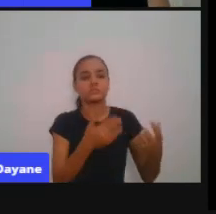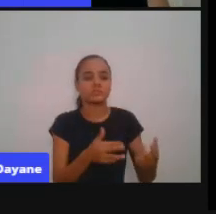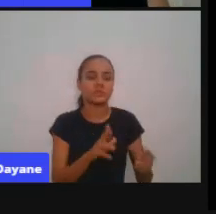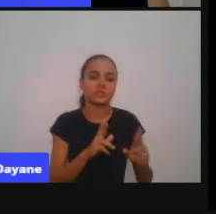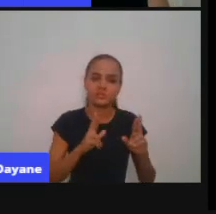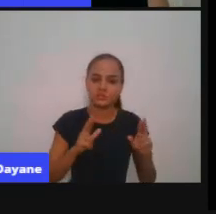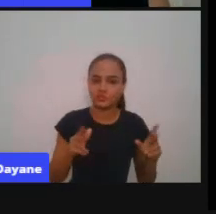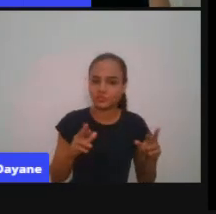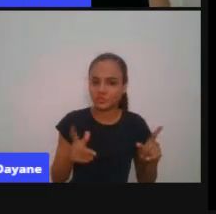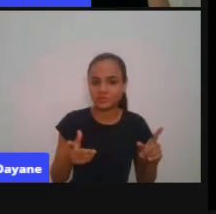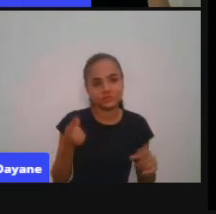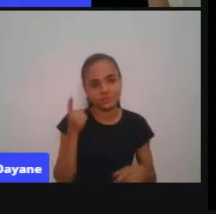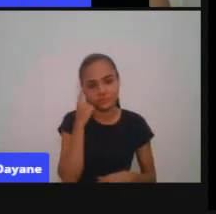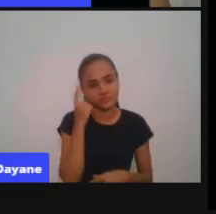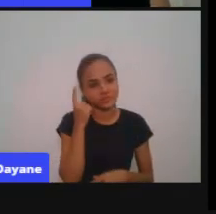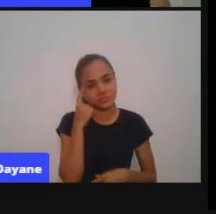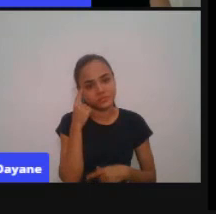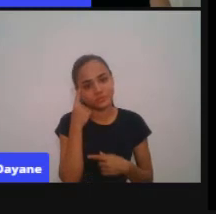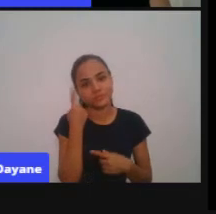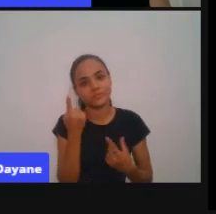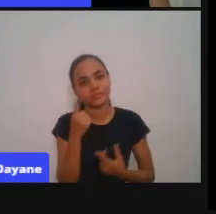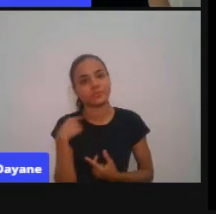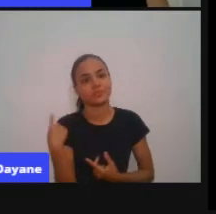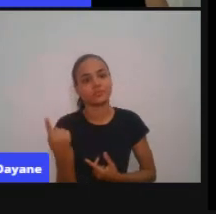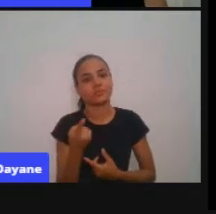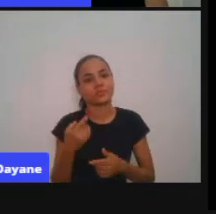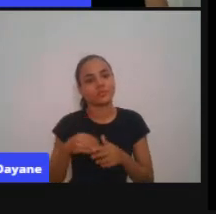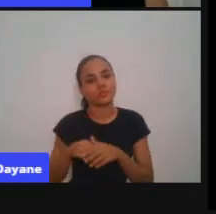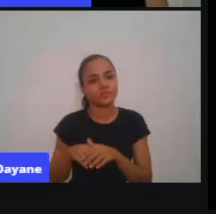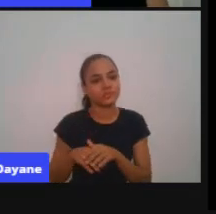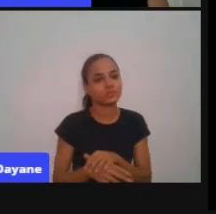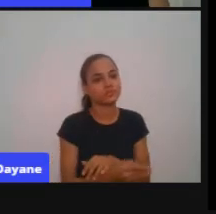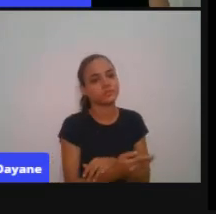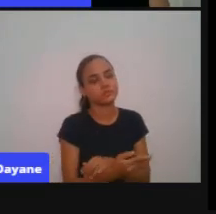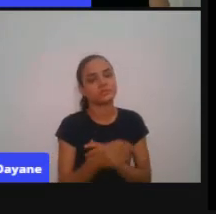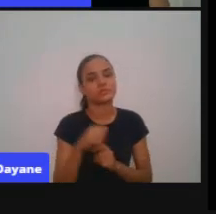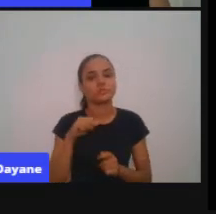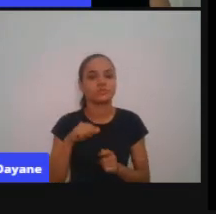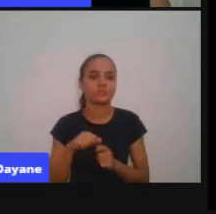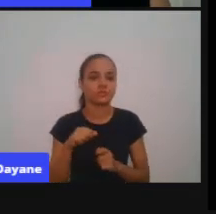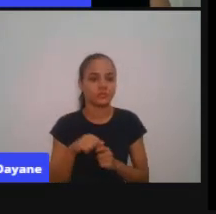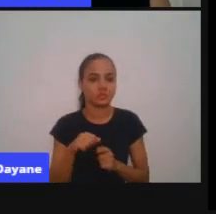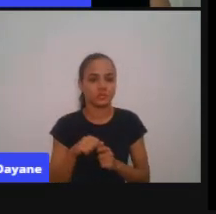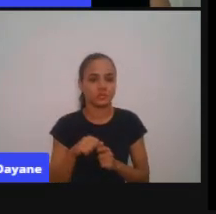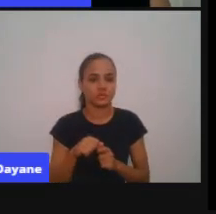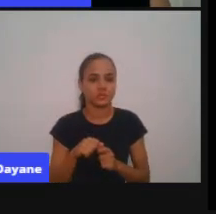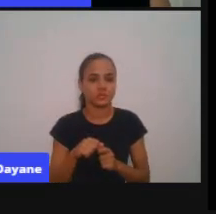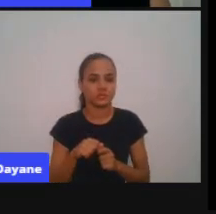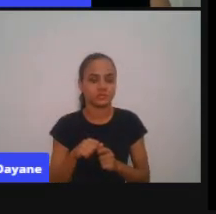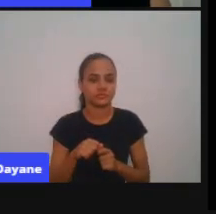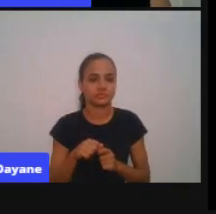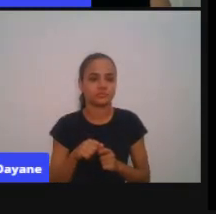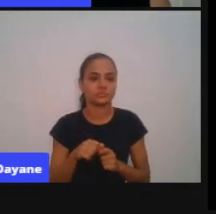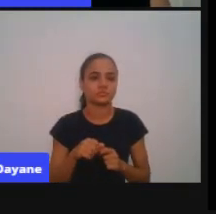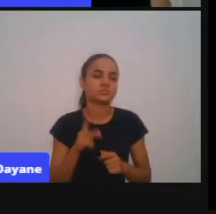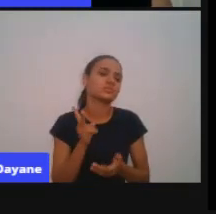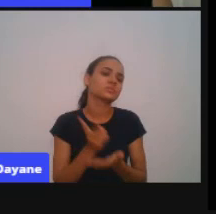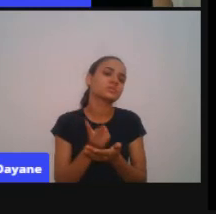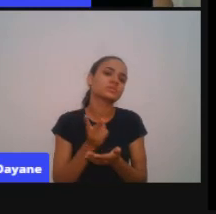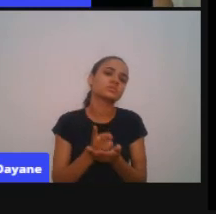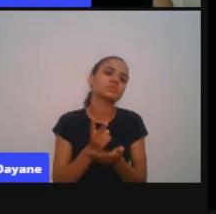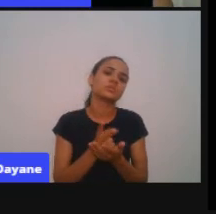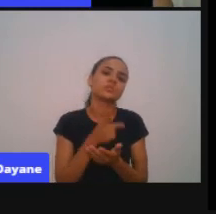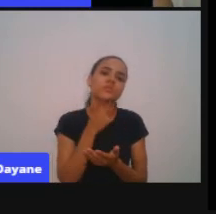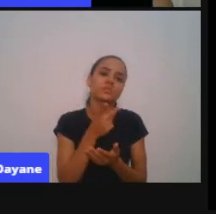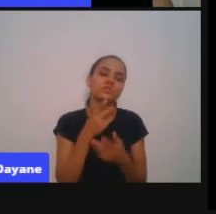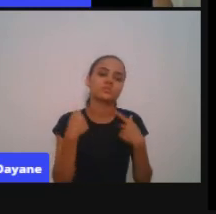está habituado, do que a gente estava habituado a fazer, né? Então, antes a gente sempre falou que a gente tem que manter o vínculo, que a gente tem que estabelecer vínculos